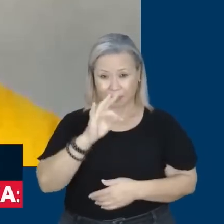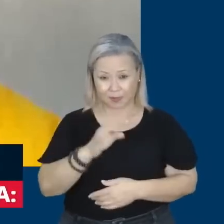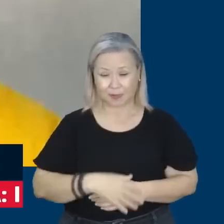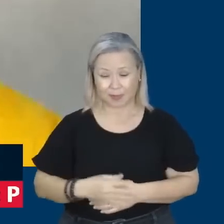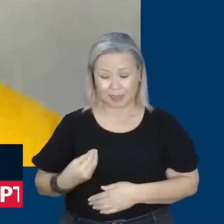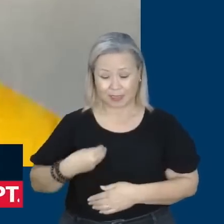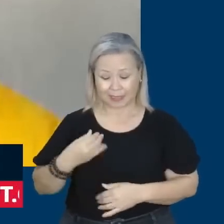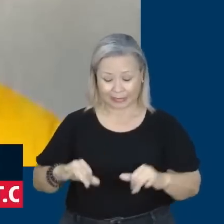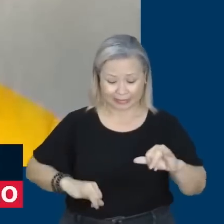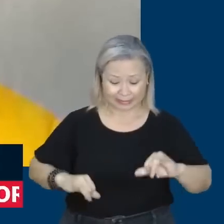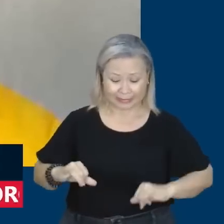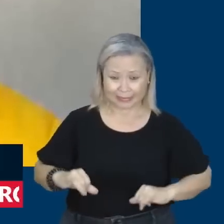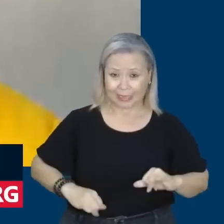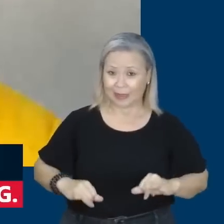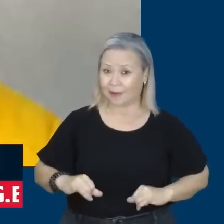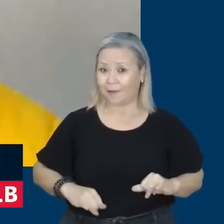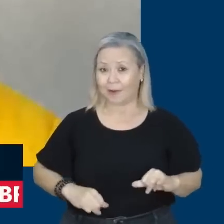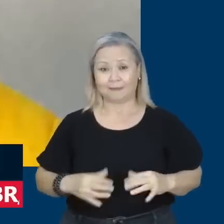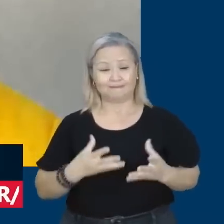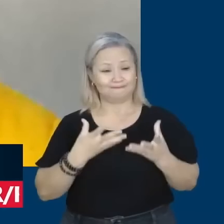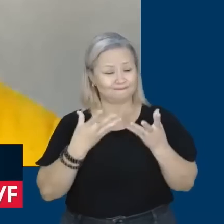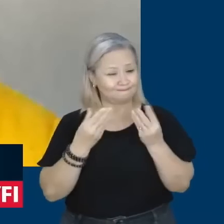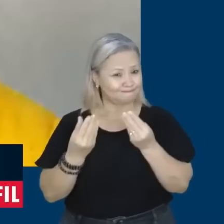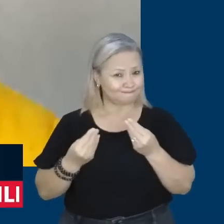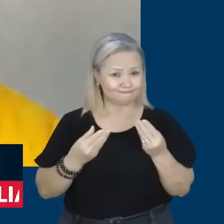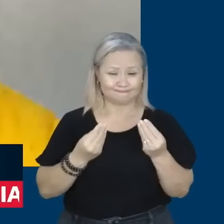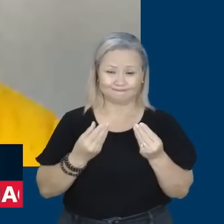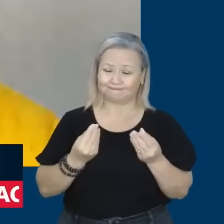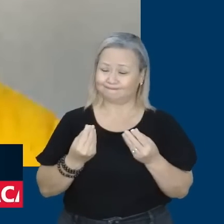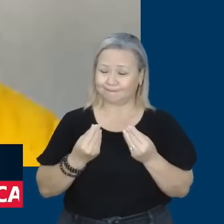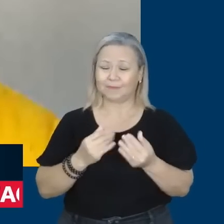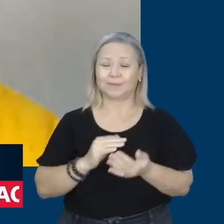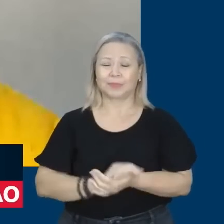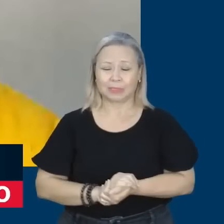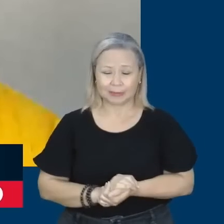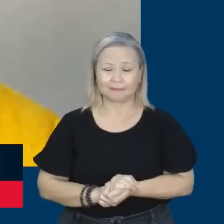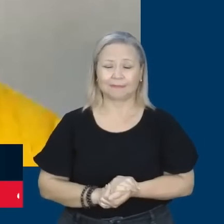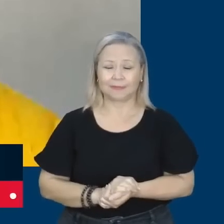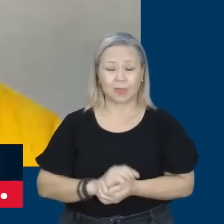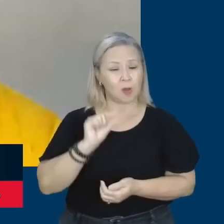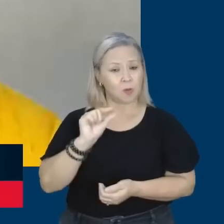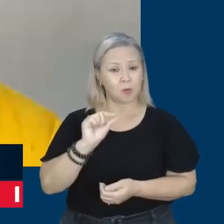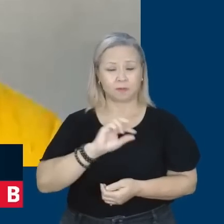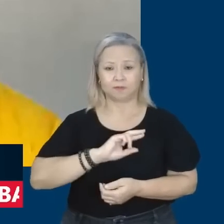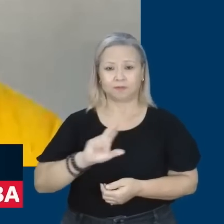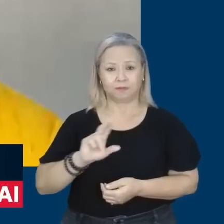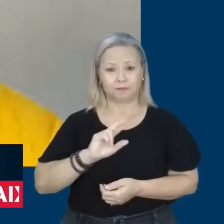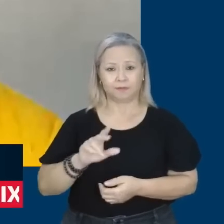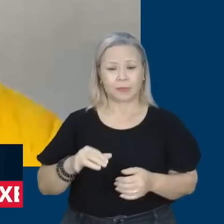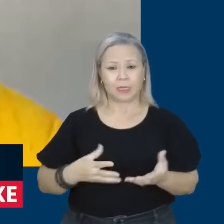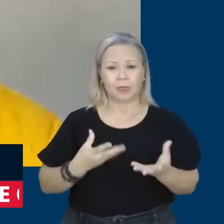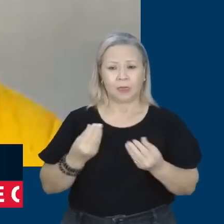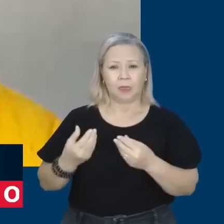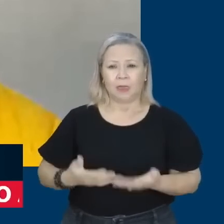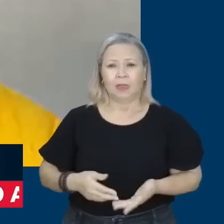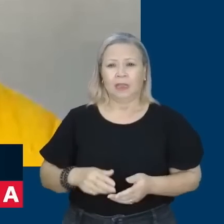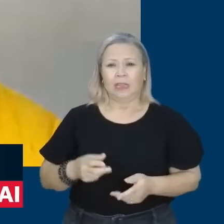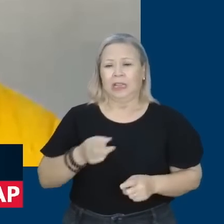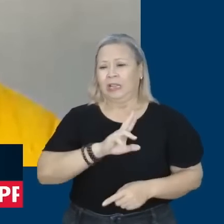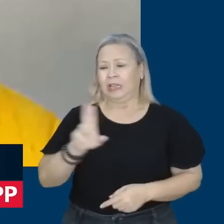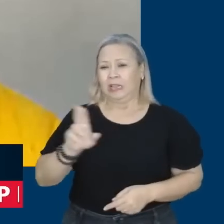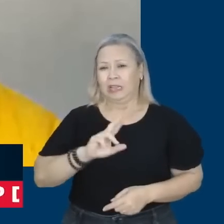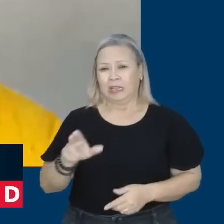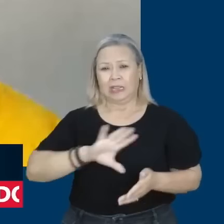gente sofreu muito, não foi pouco. A gente foi chamado de corrupto, de